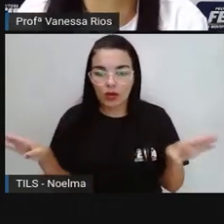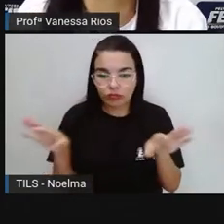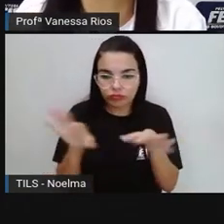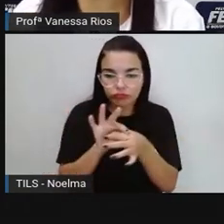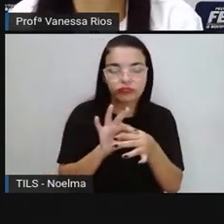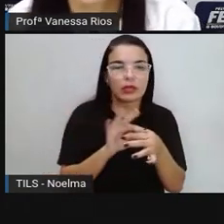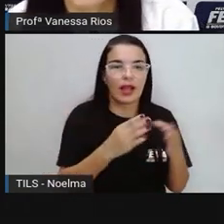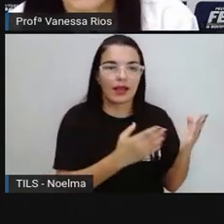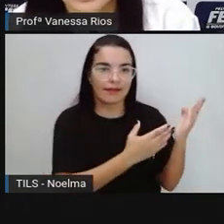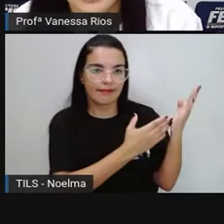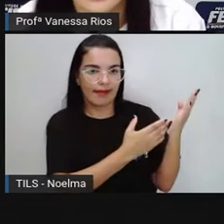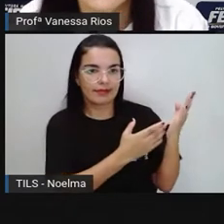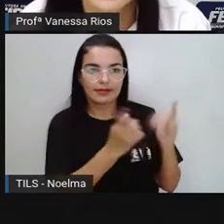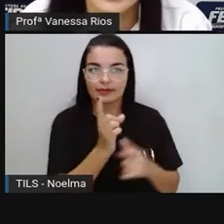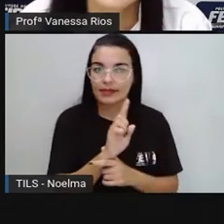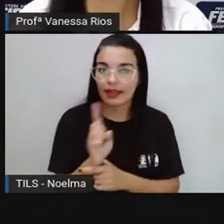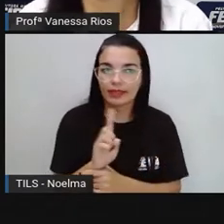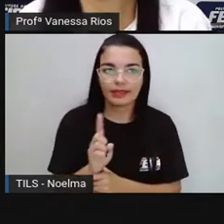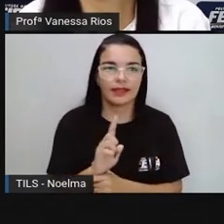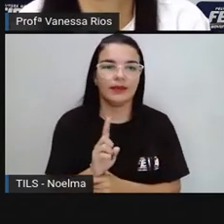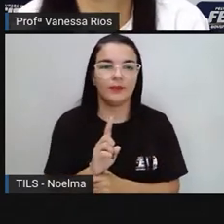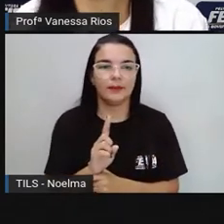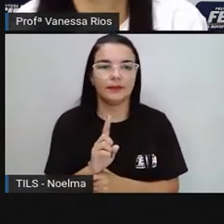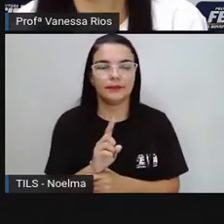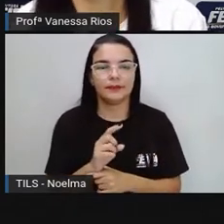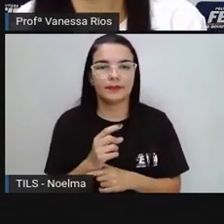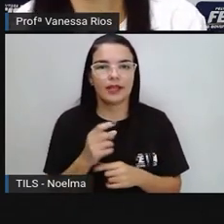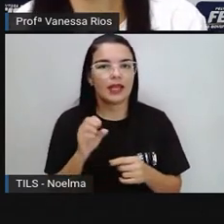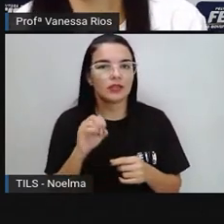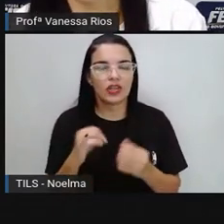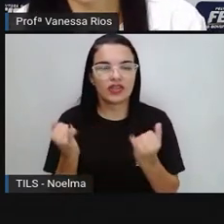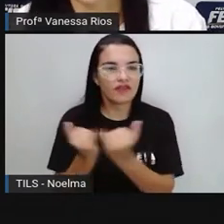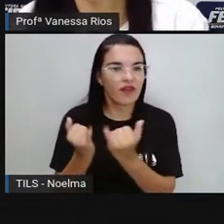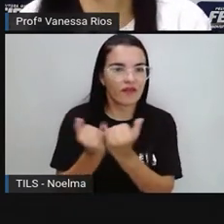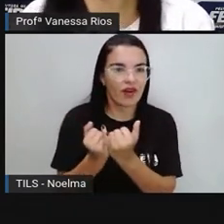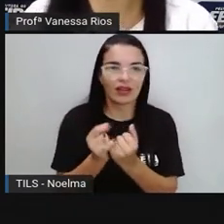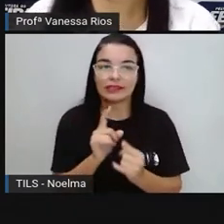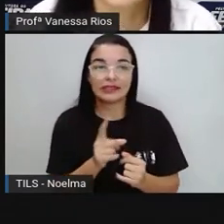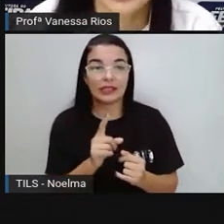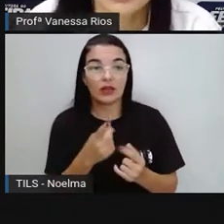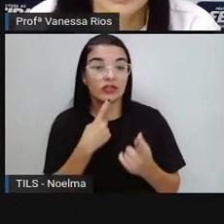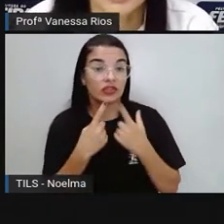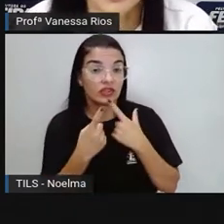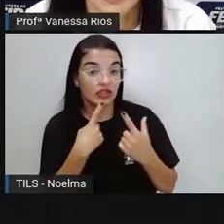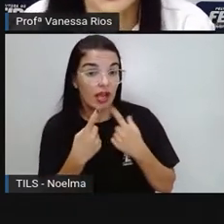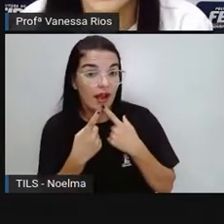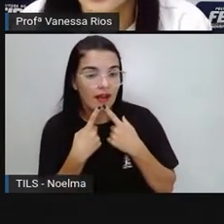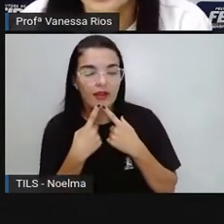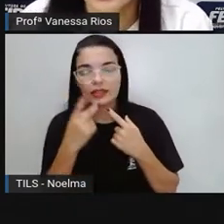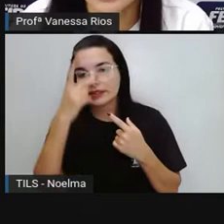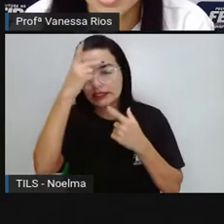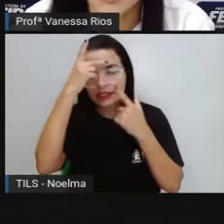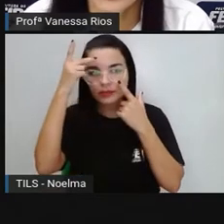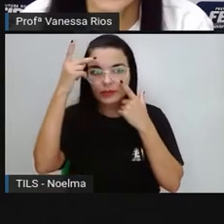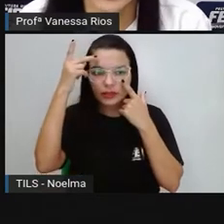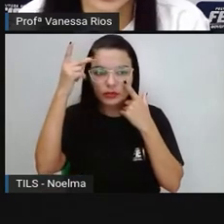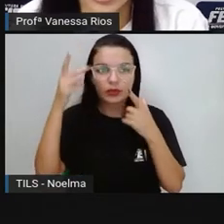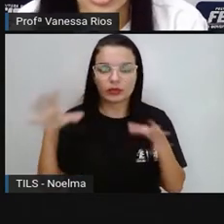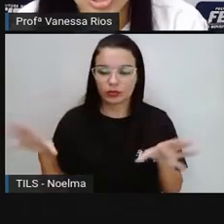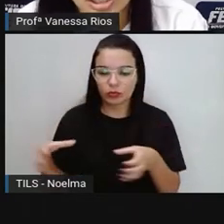surge aí no meio, né, das conversas, dos diálogos entre as pessoas em